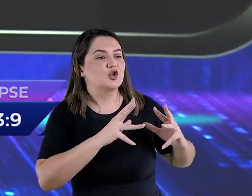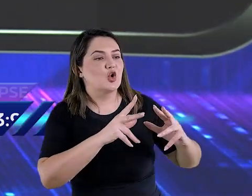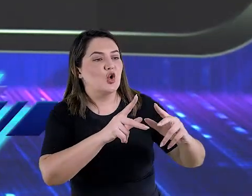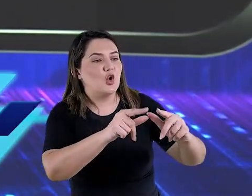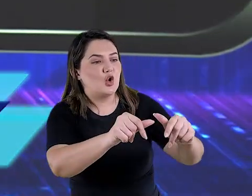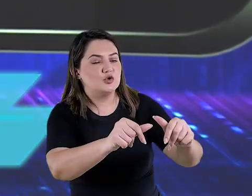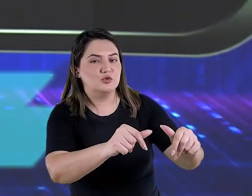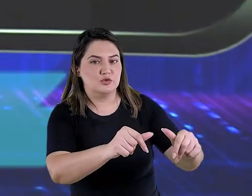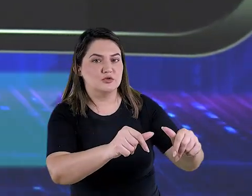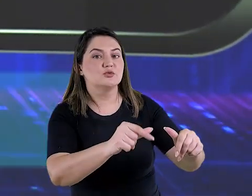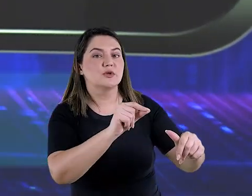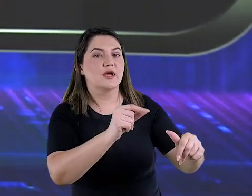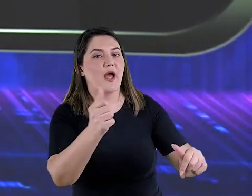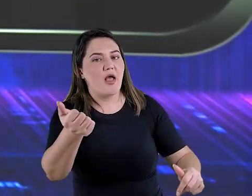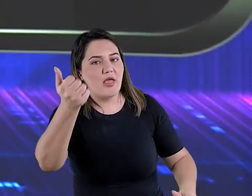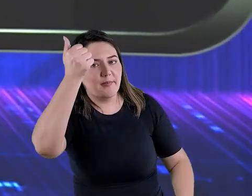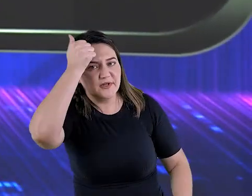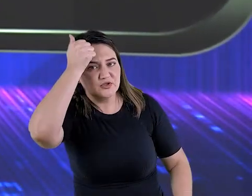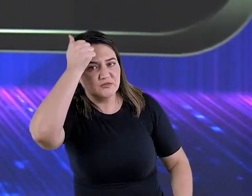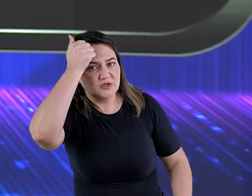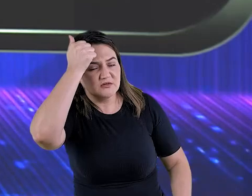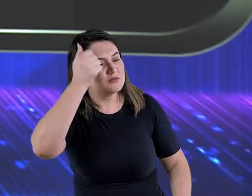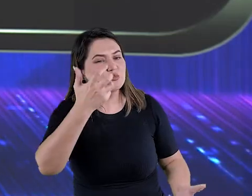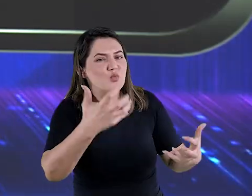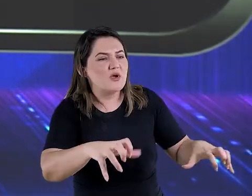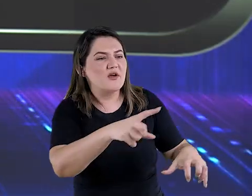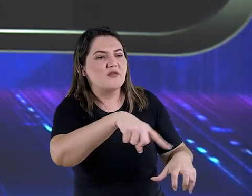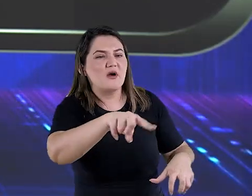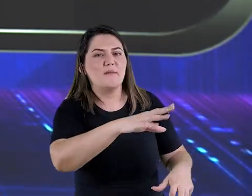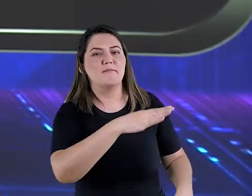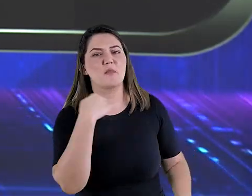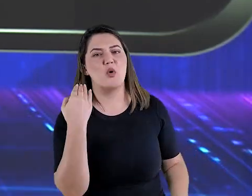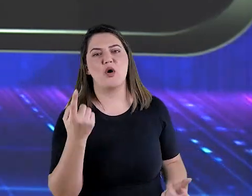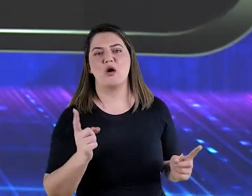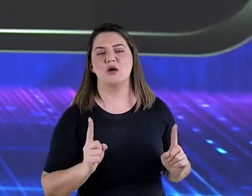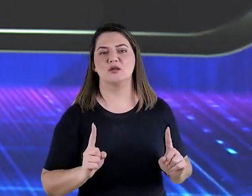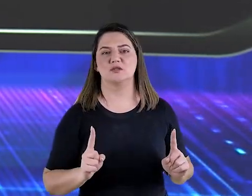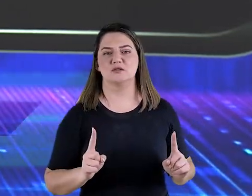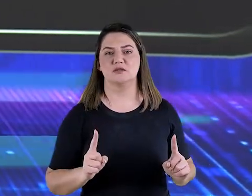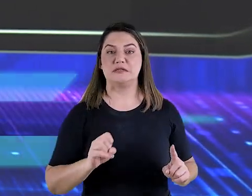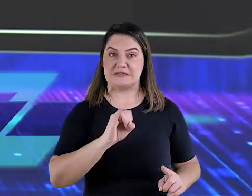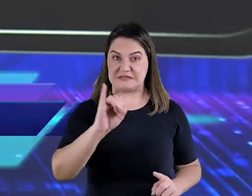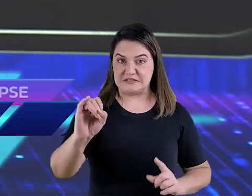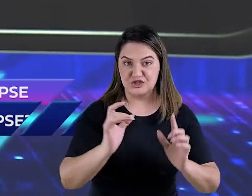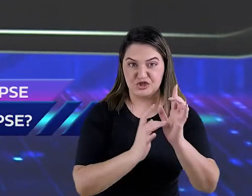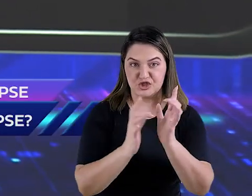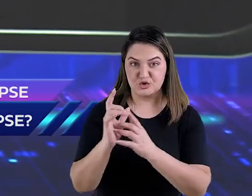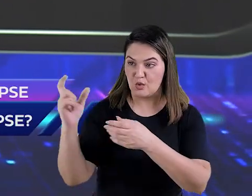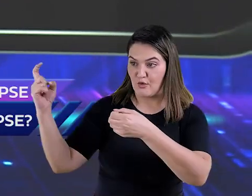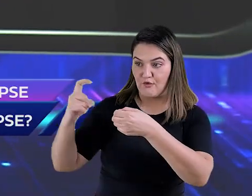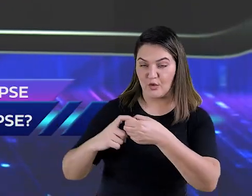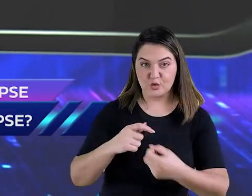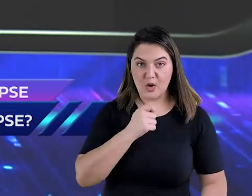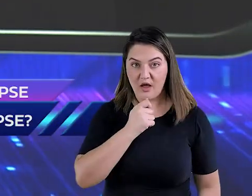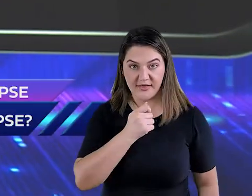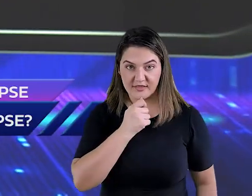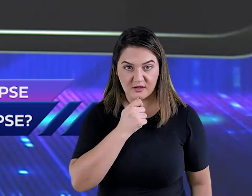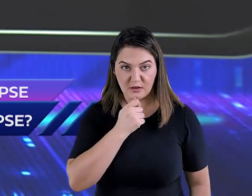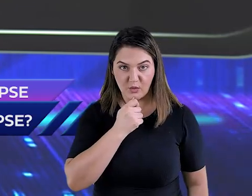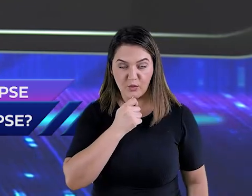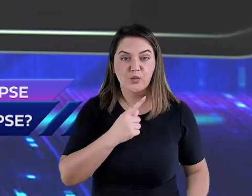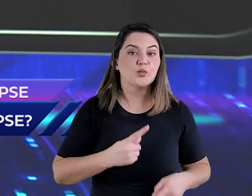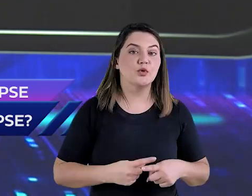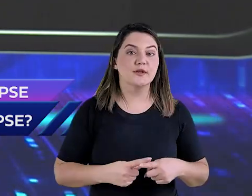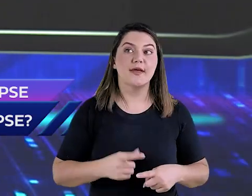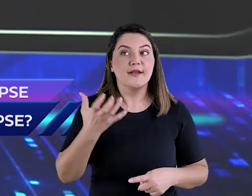que todos cheguem ao arrependimento. Em outras palavras, se Jesus ainda não voltou, é porque esta é uma prova